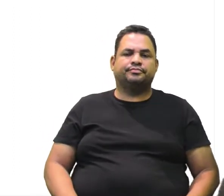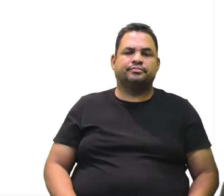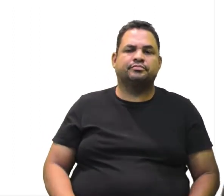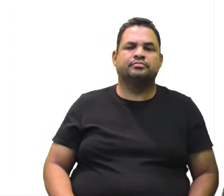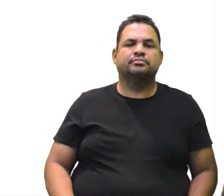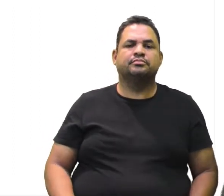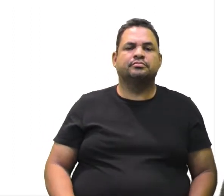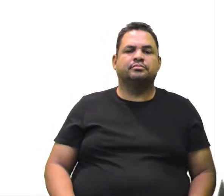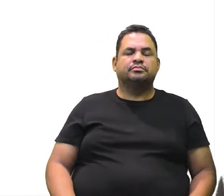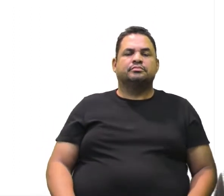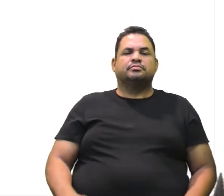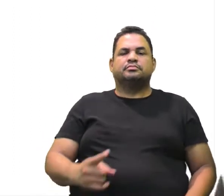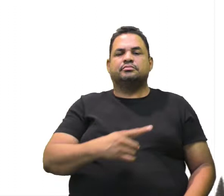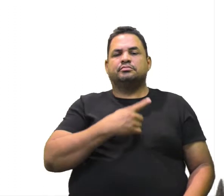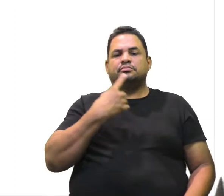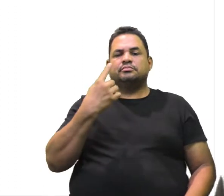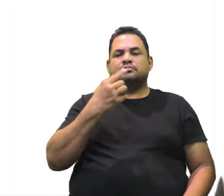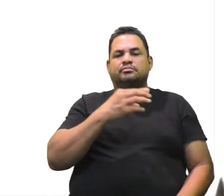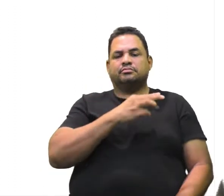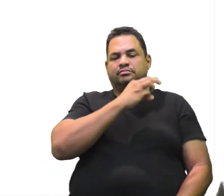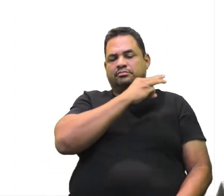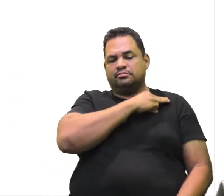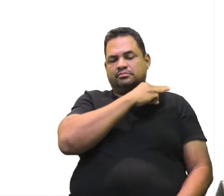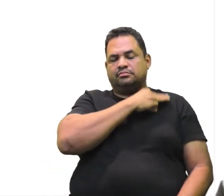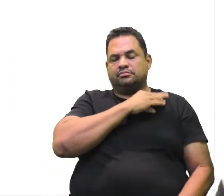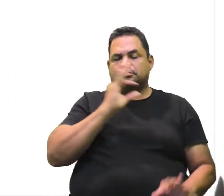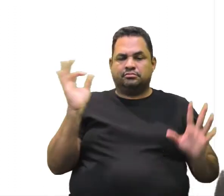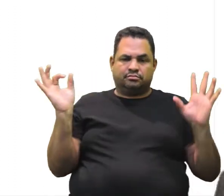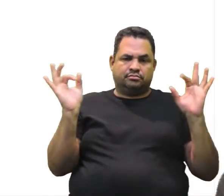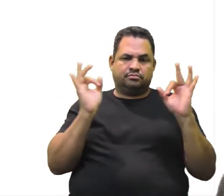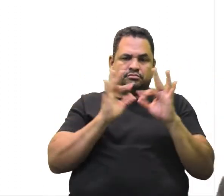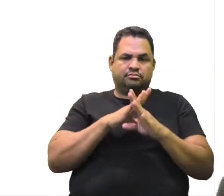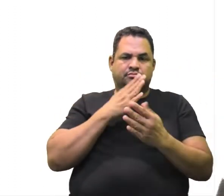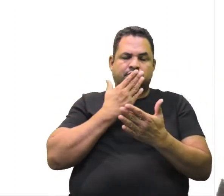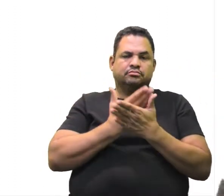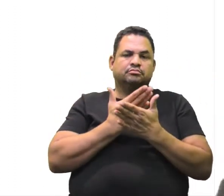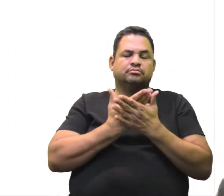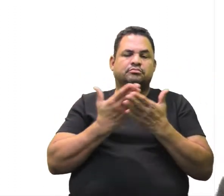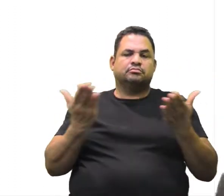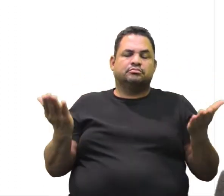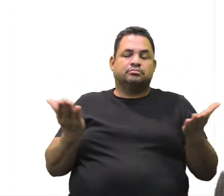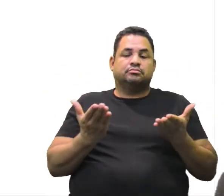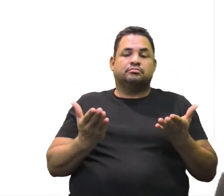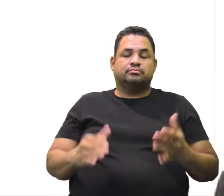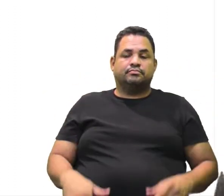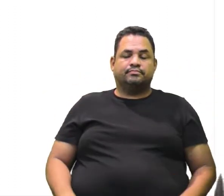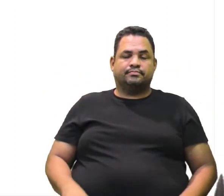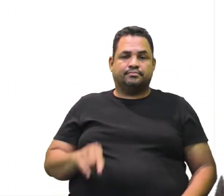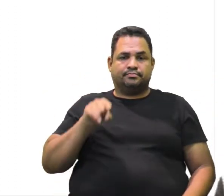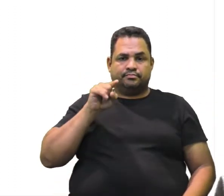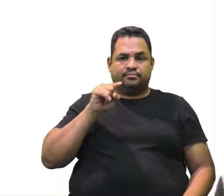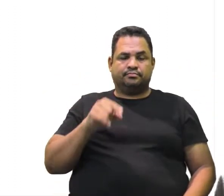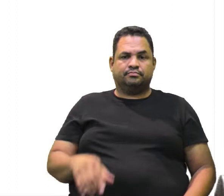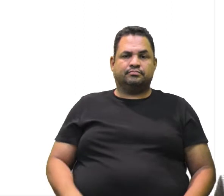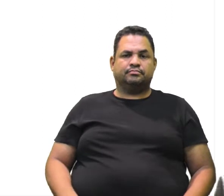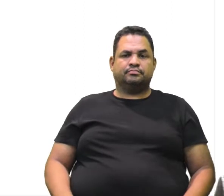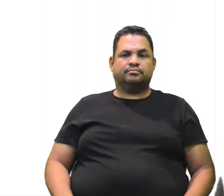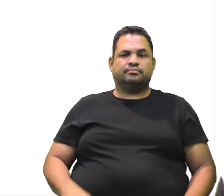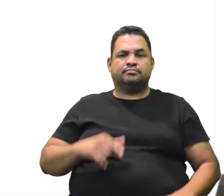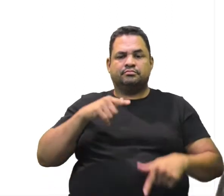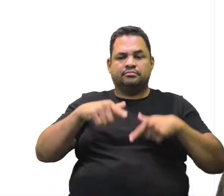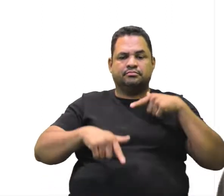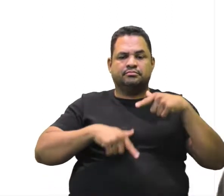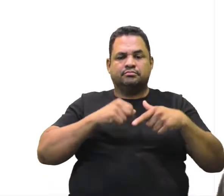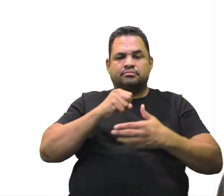estamos aqui no terceiro ano do ensino médio, concluindo nesta aula, e você